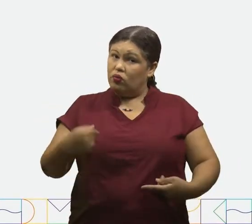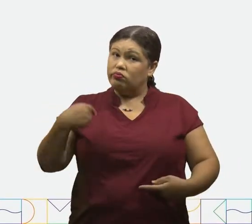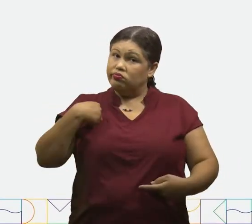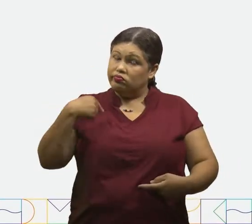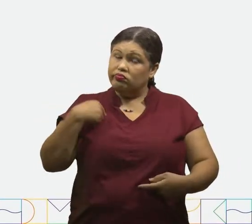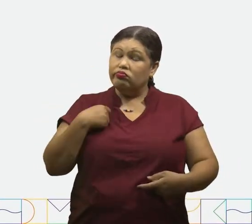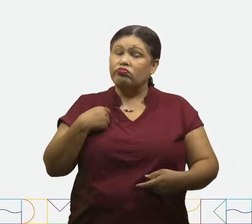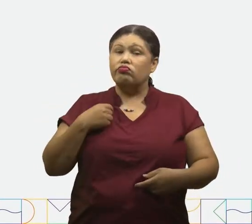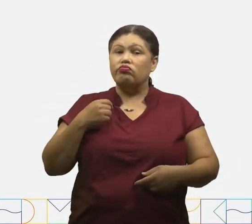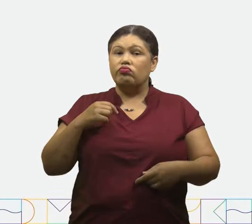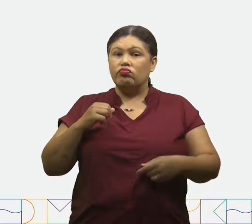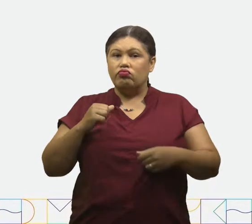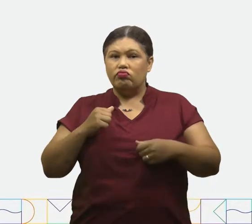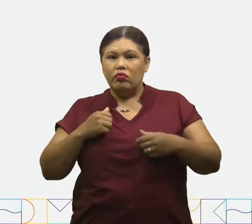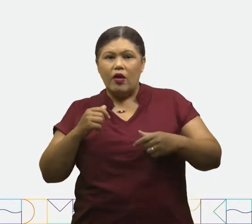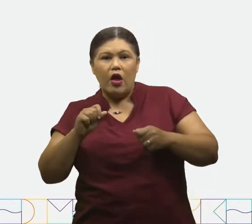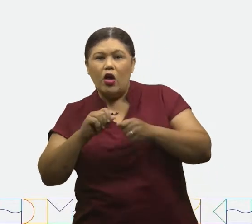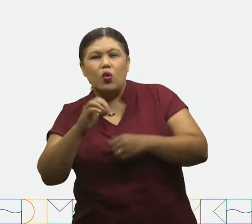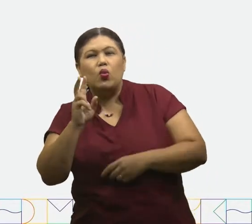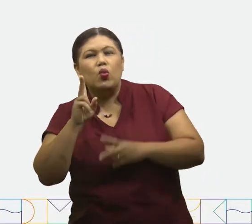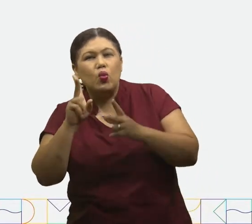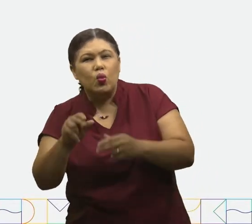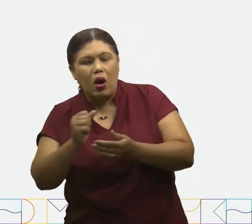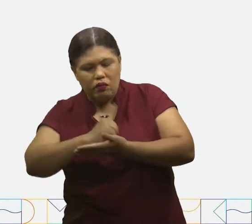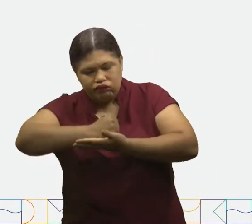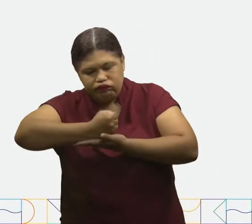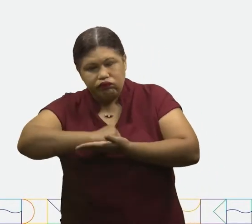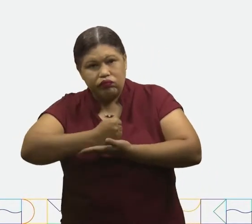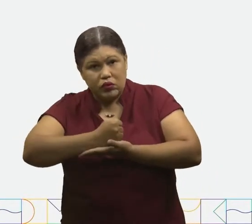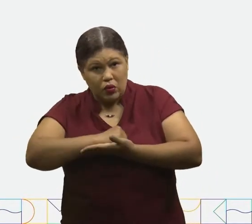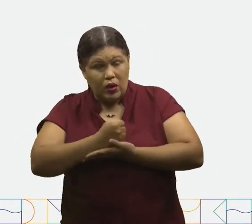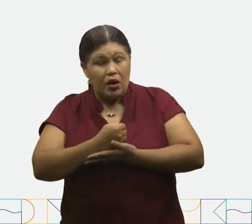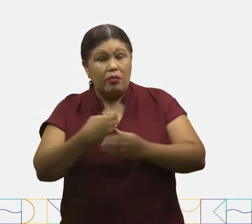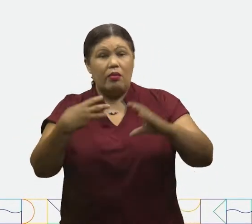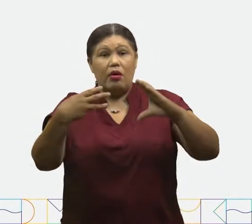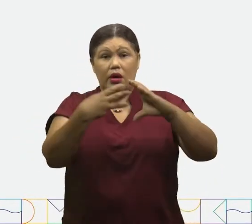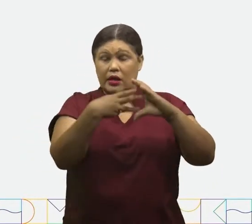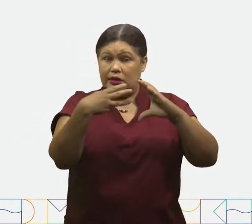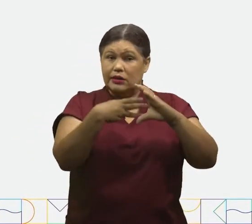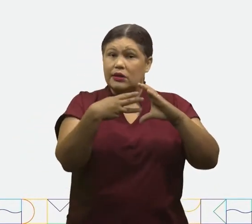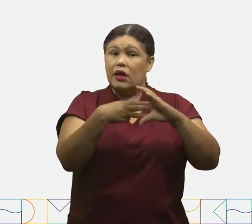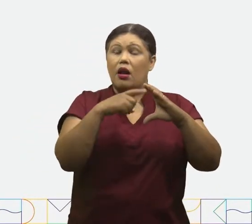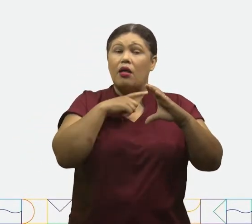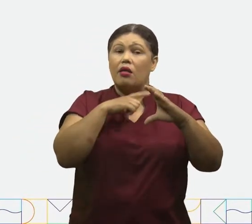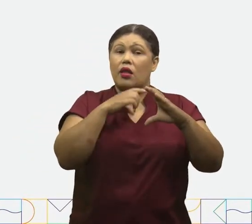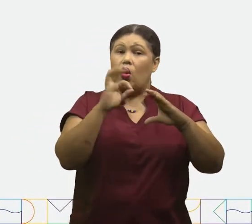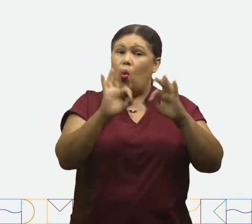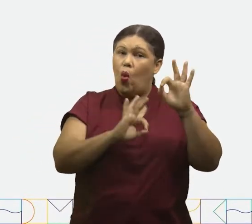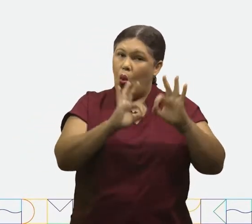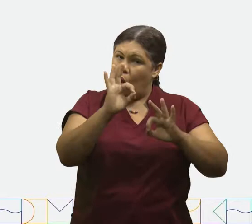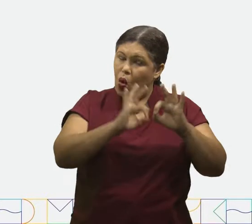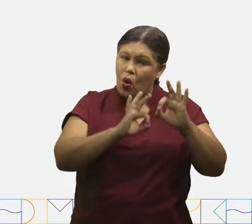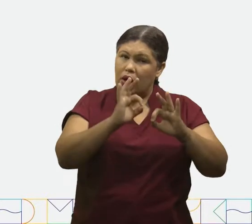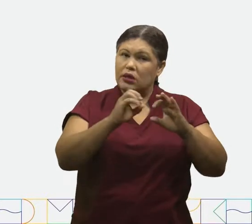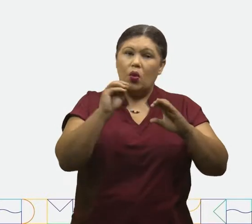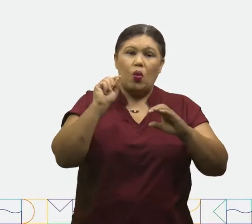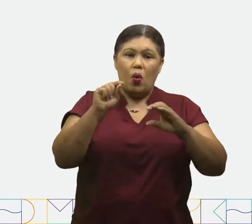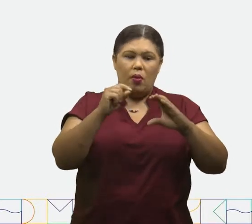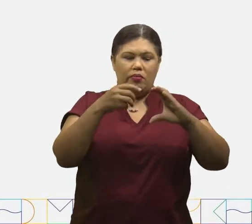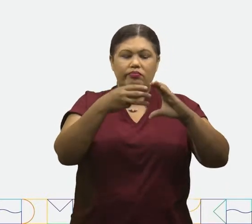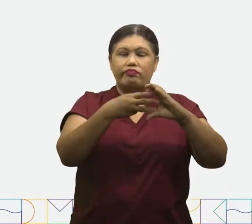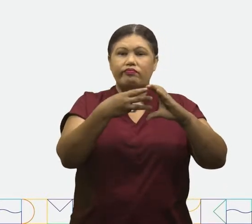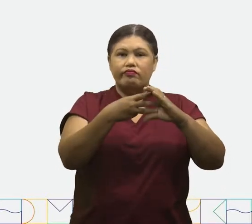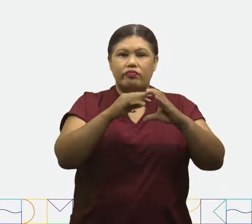se fossem os controles necessários para jogar um videogame. No geral, as células possuem uma estrutura básica com